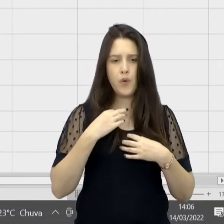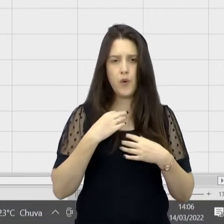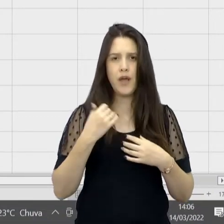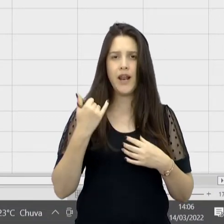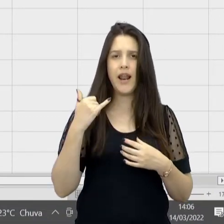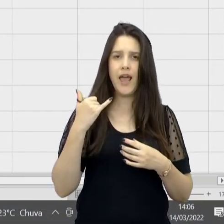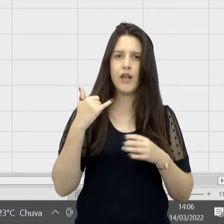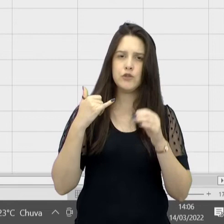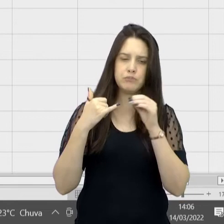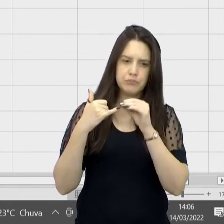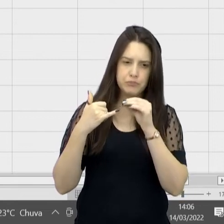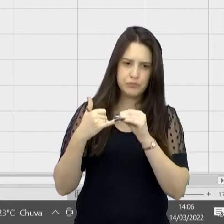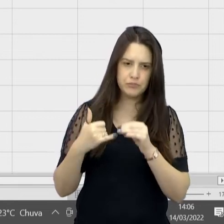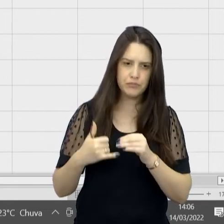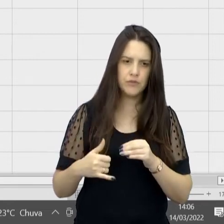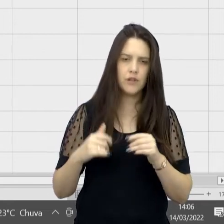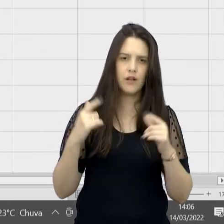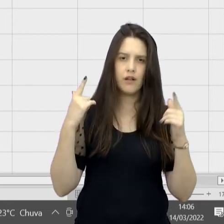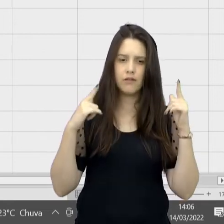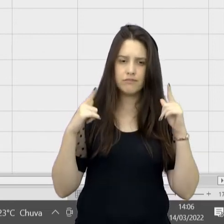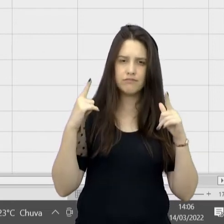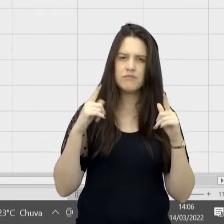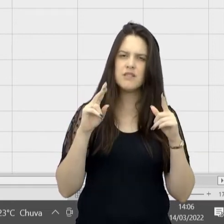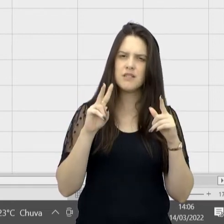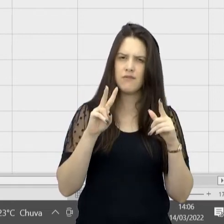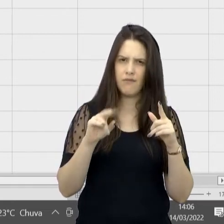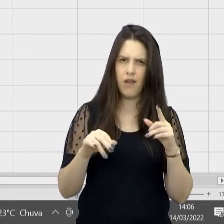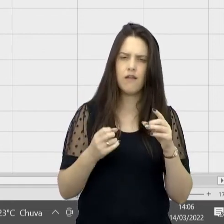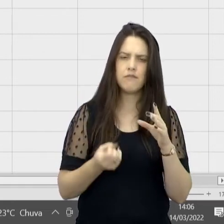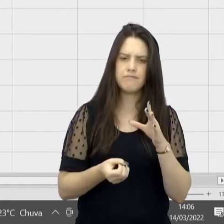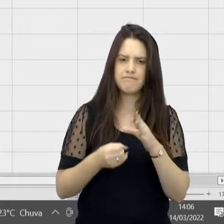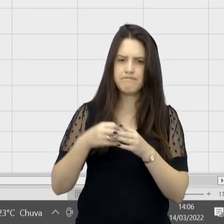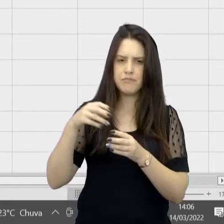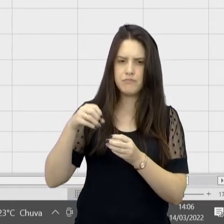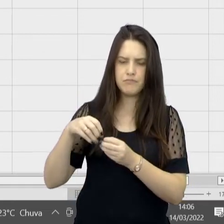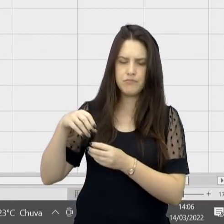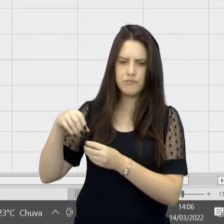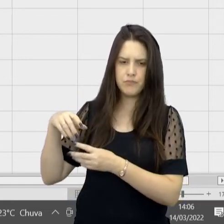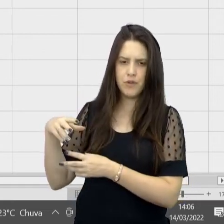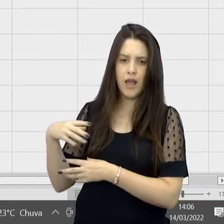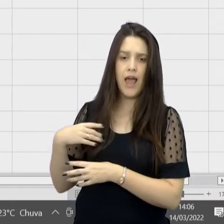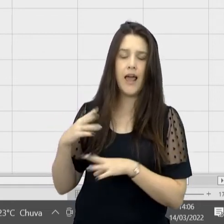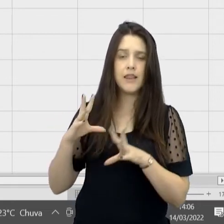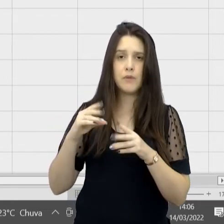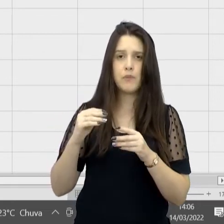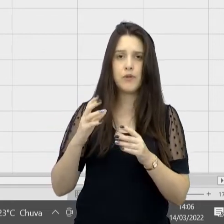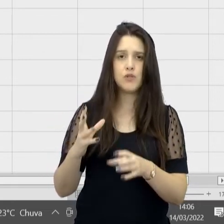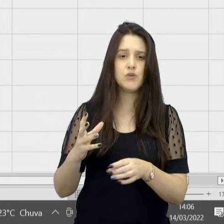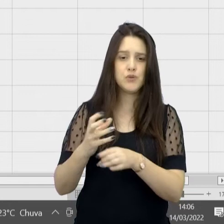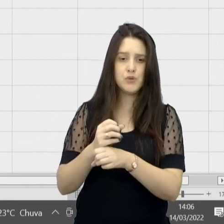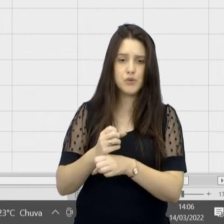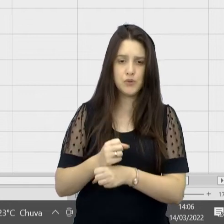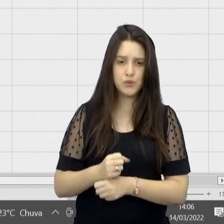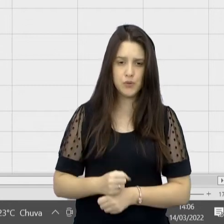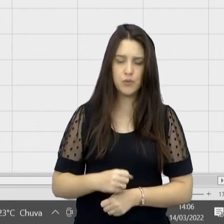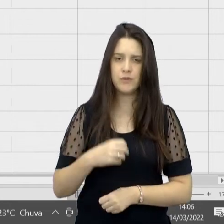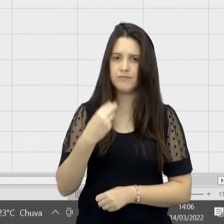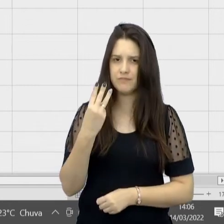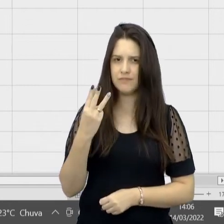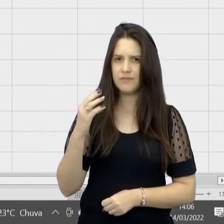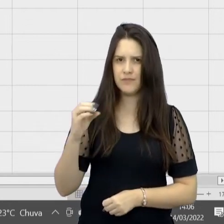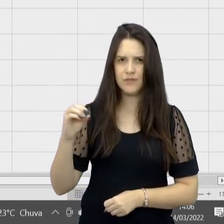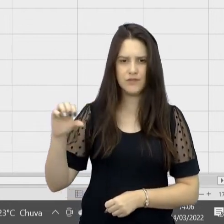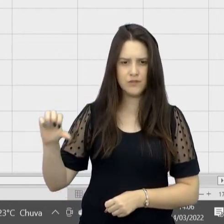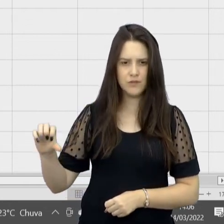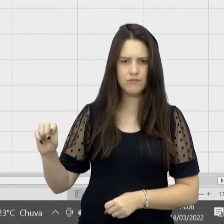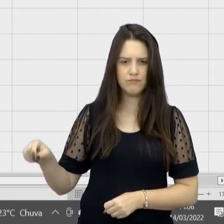para o celular. E aqui sempre vai aparecer os números. E aqui embaixo no total vai aparecer uma fórmula.